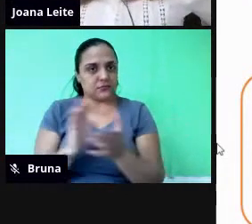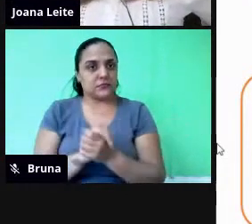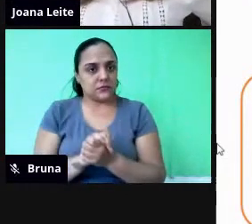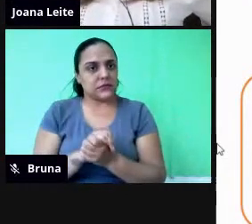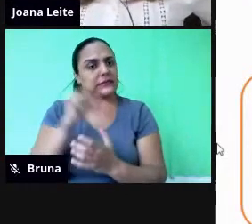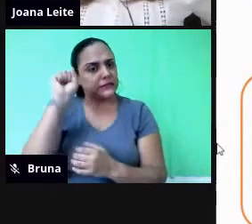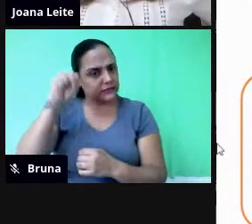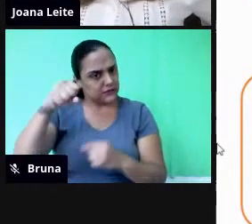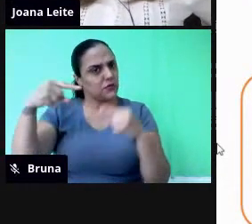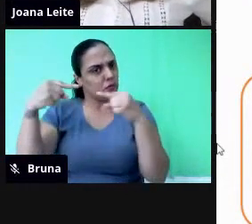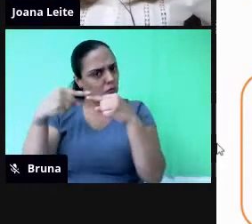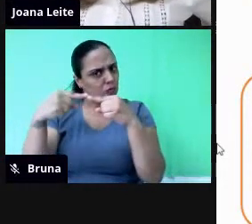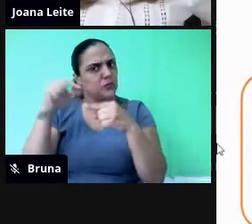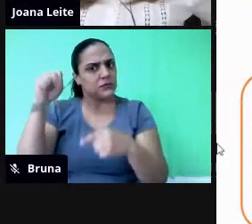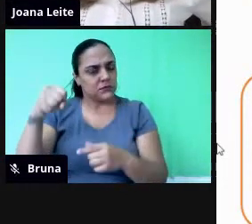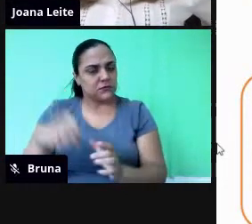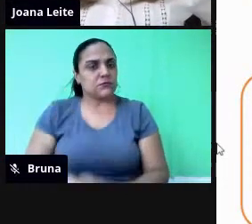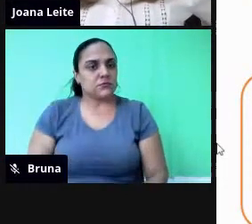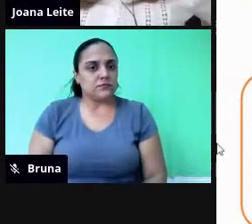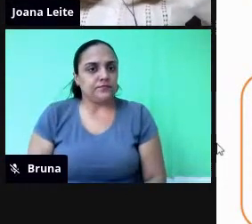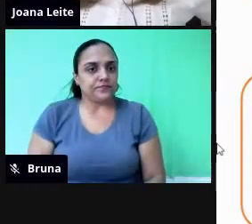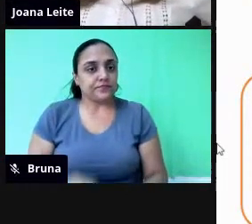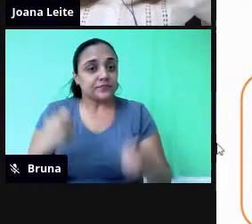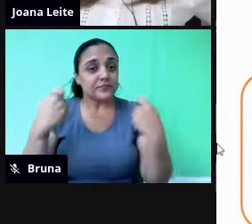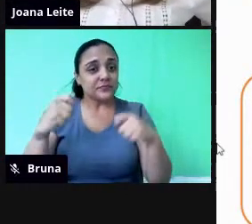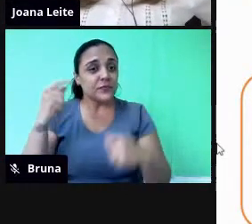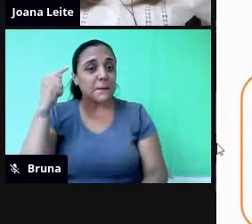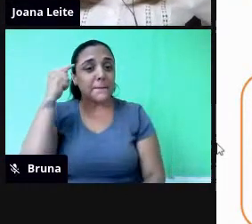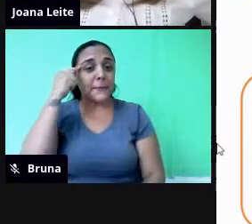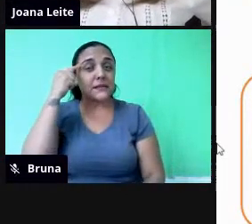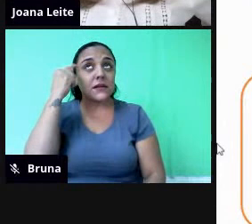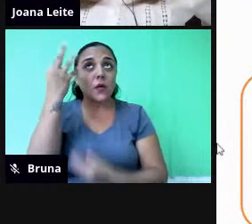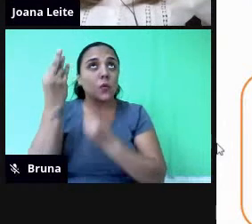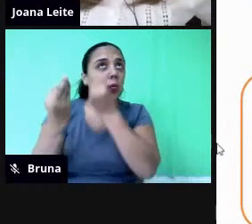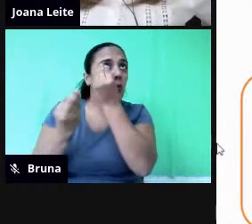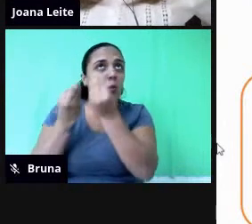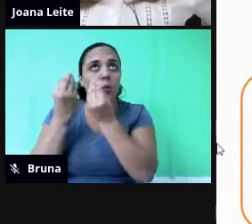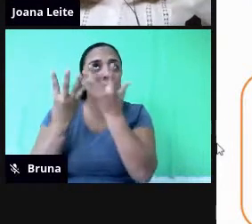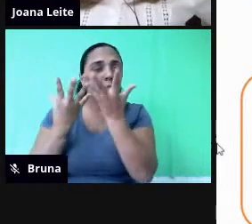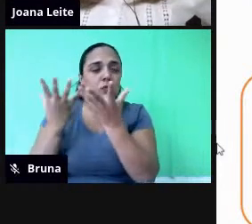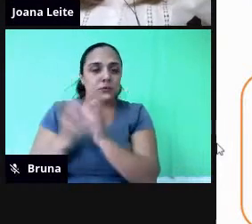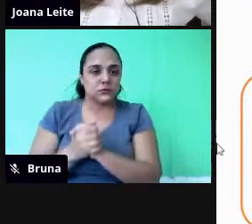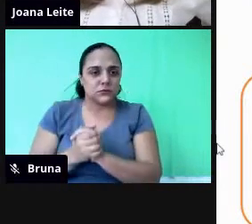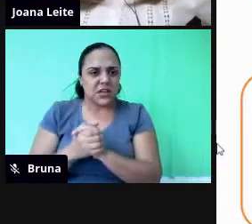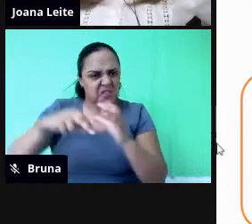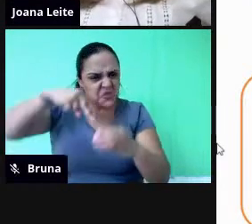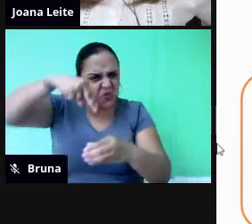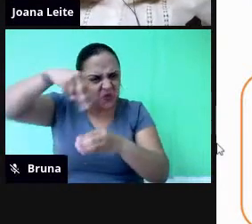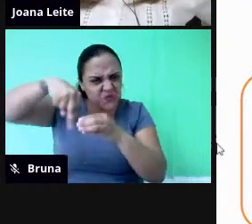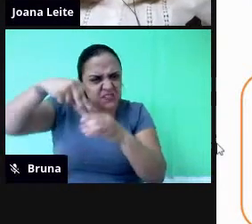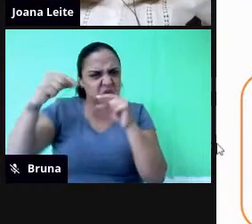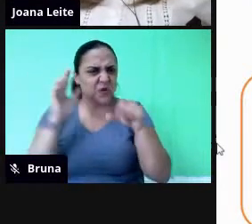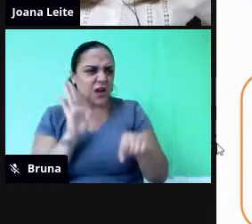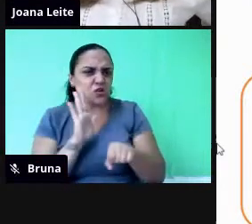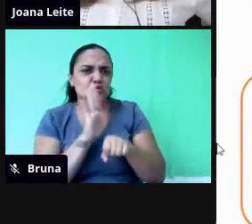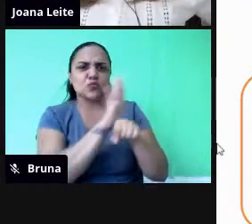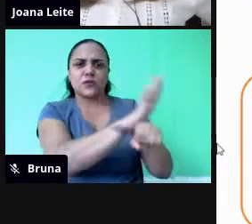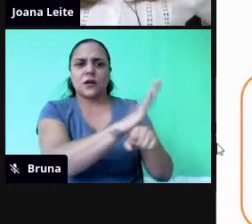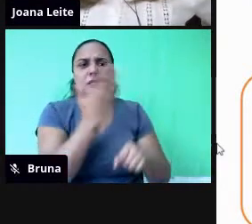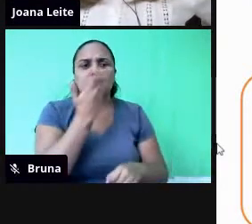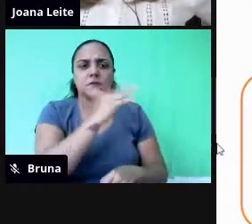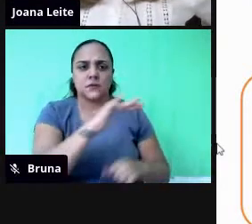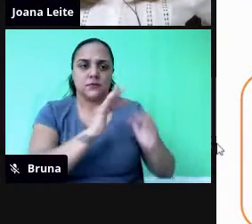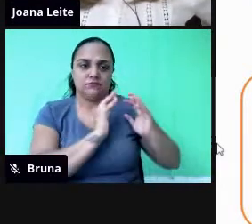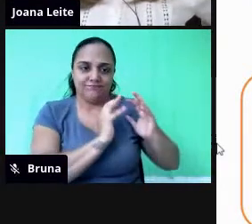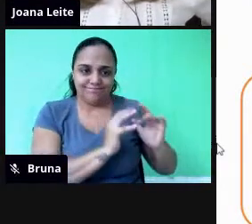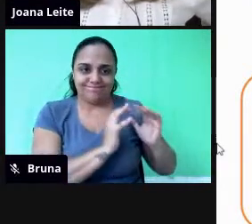né? Mas a gente precisa pensar como é isso, como é que isso acontece, como é que a nutrição ela pode ajudar essas crianças, né? Eu